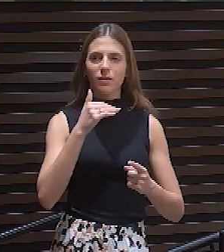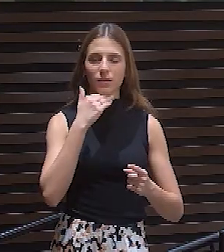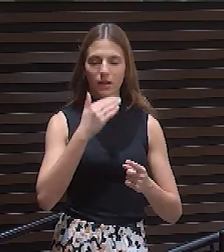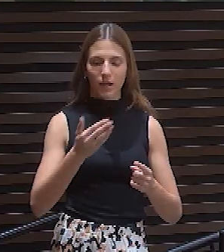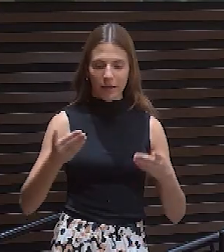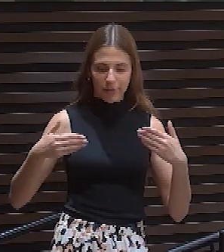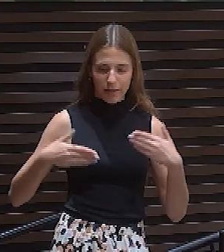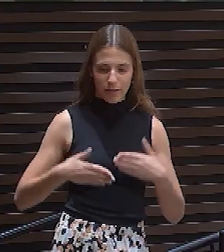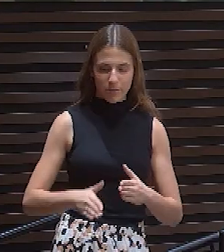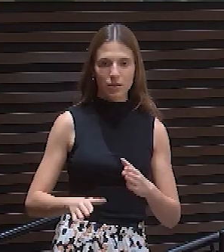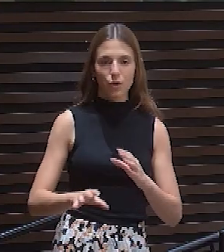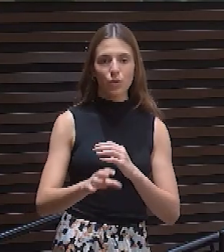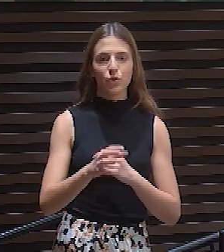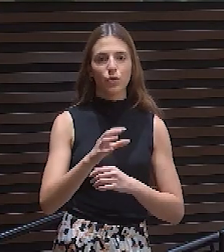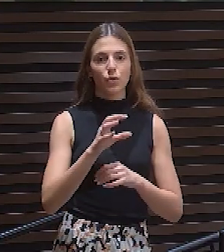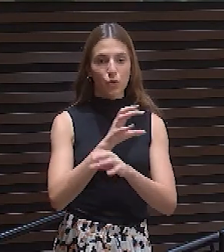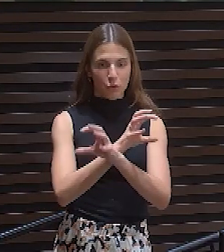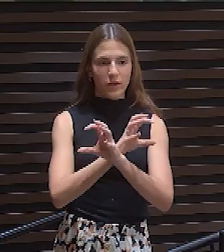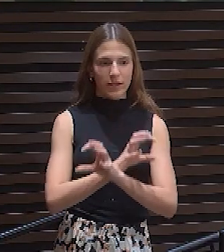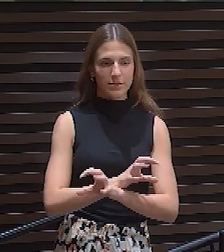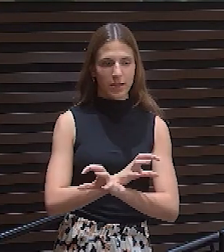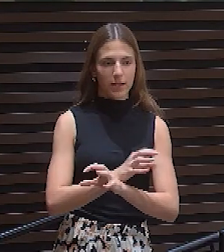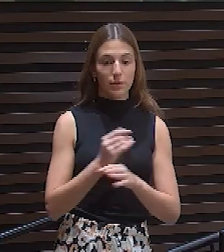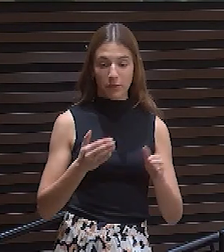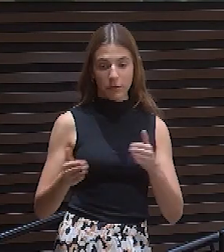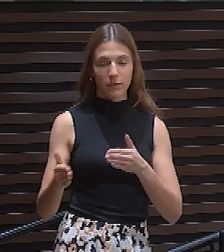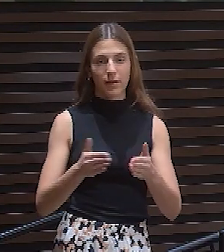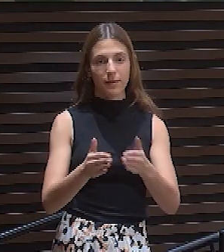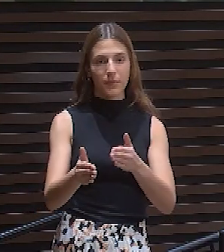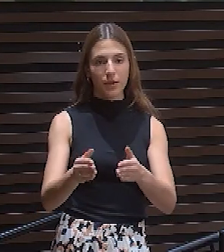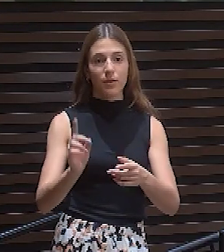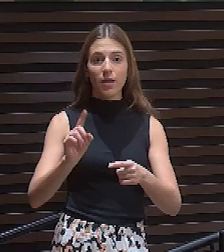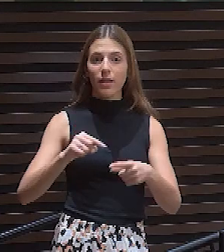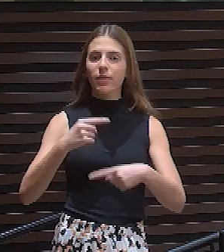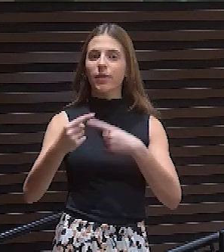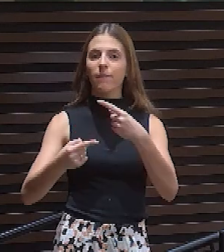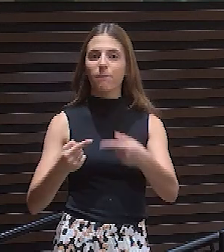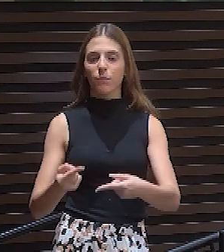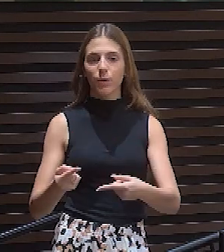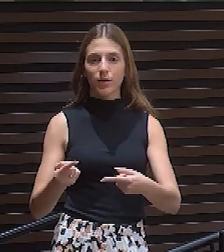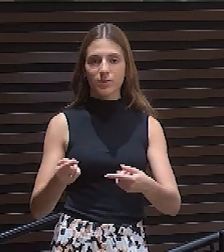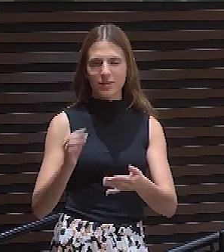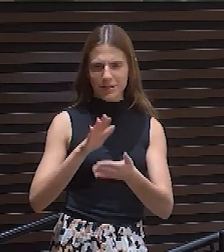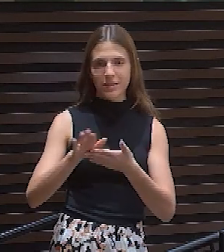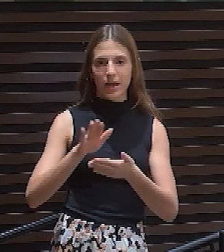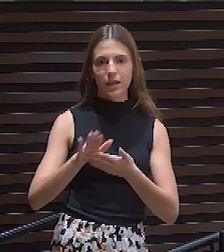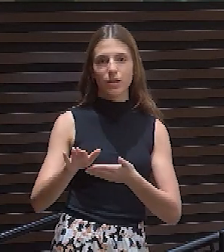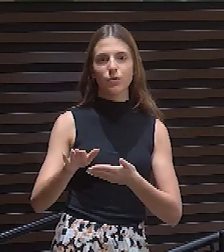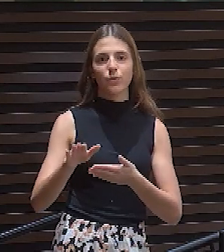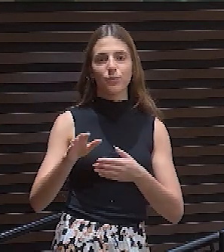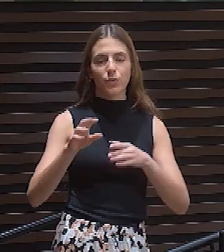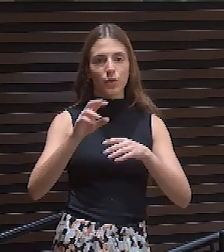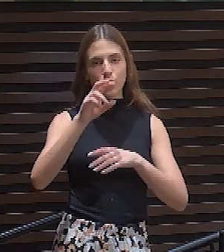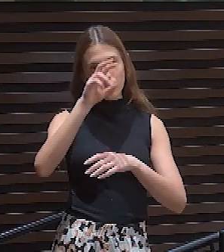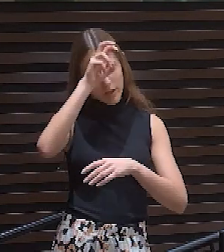nascera no deserto pelo caminho, depois de terem saído do Egito,